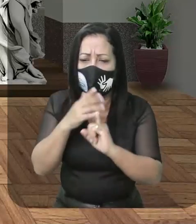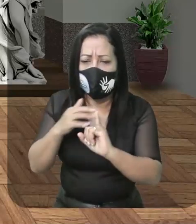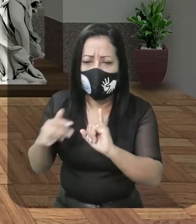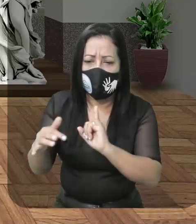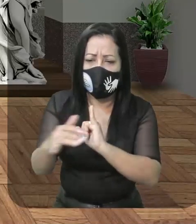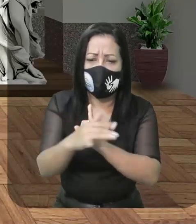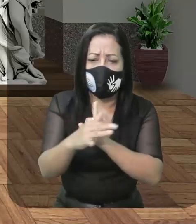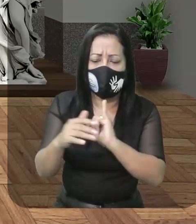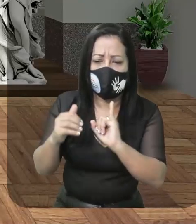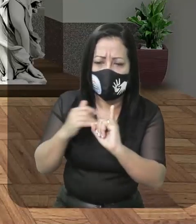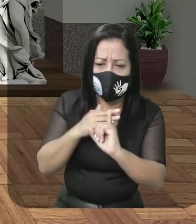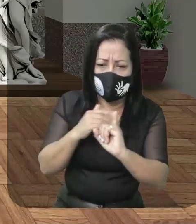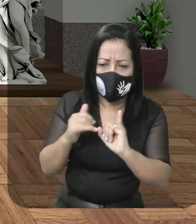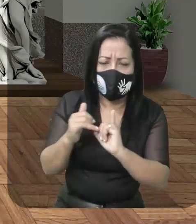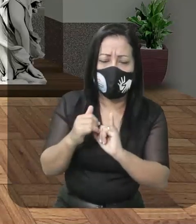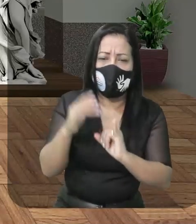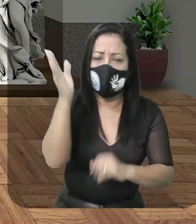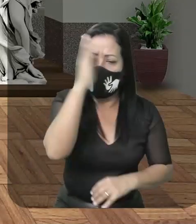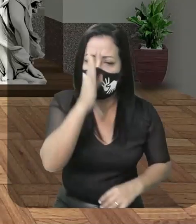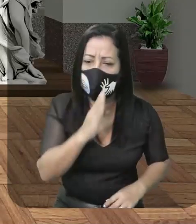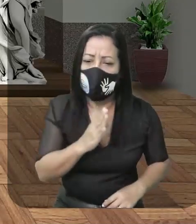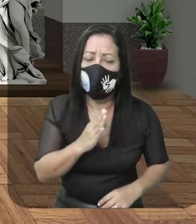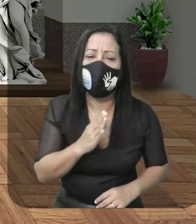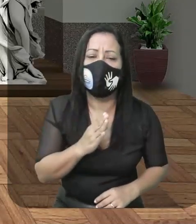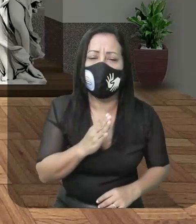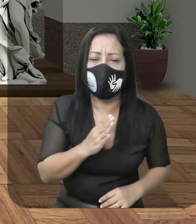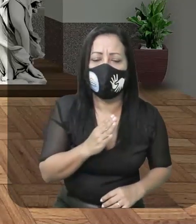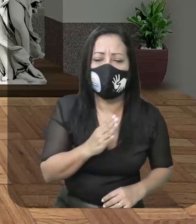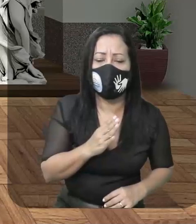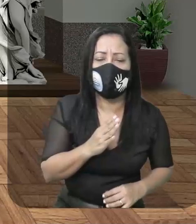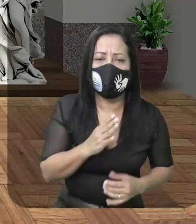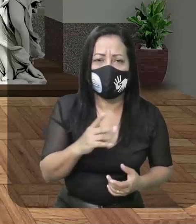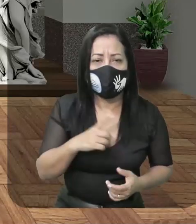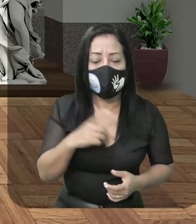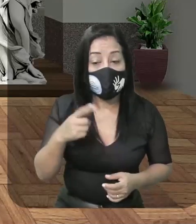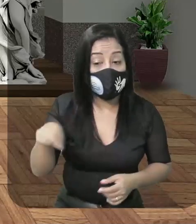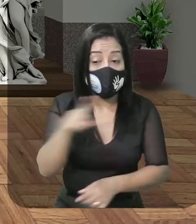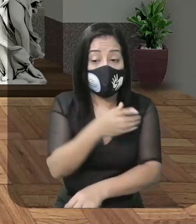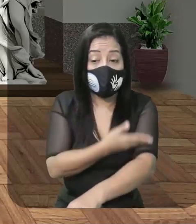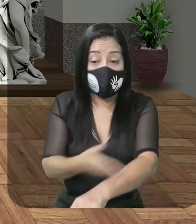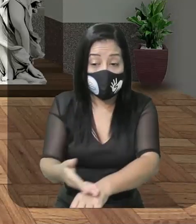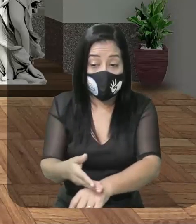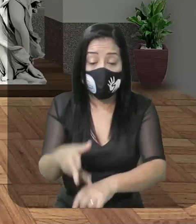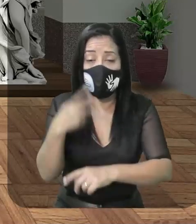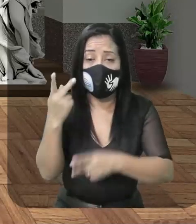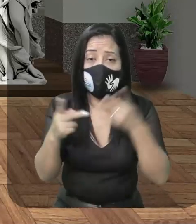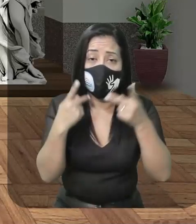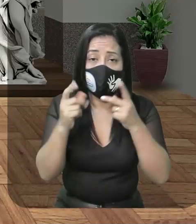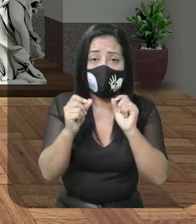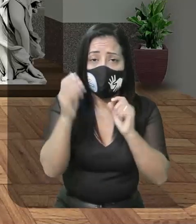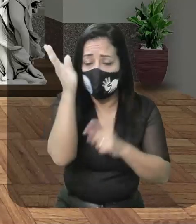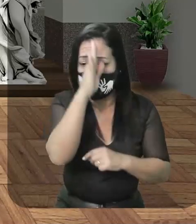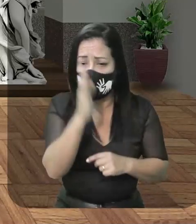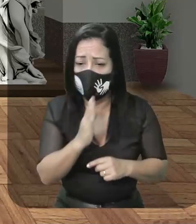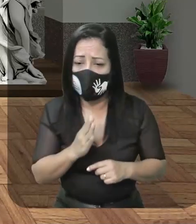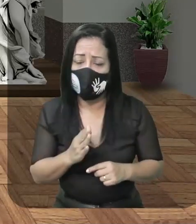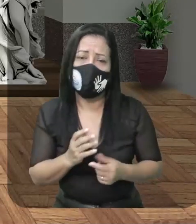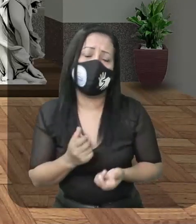da parte continental. Então, o Brasil é quase... e a gente ainda costuma dizer que o Brasil é um país-continente